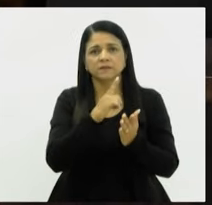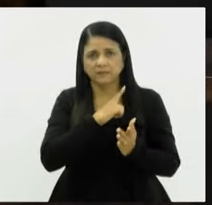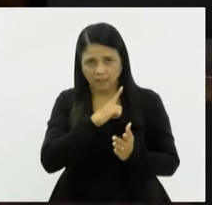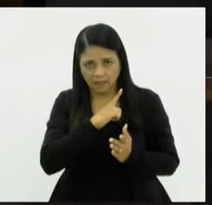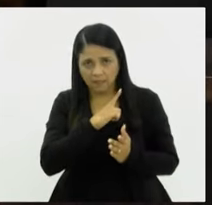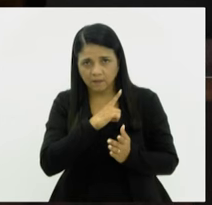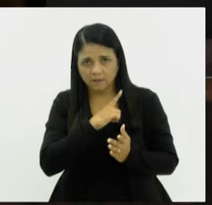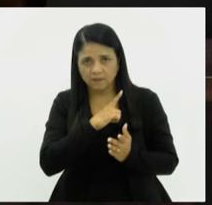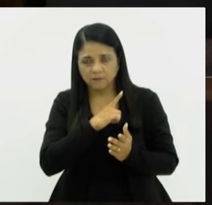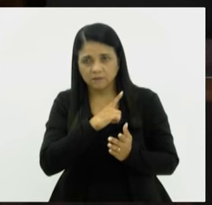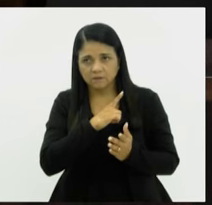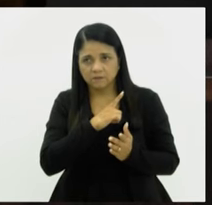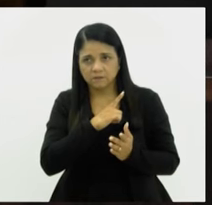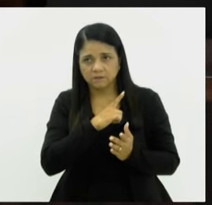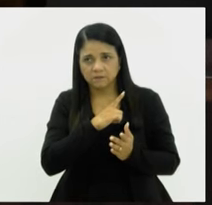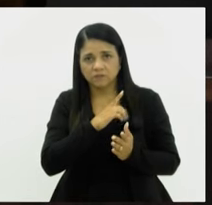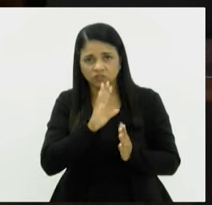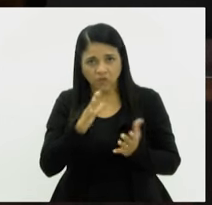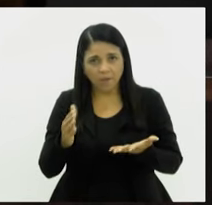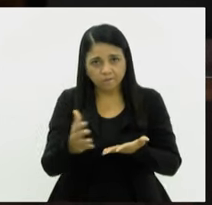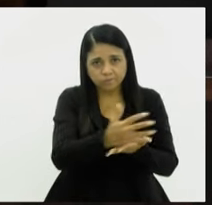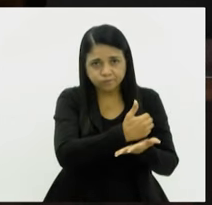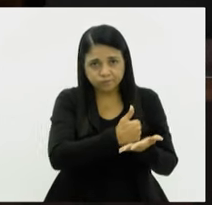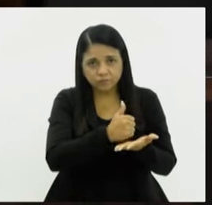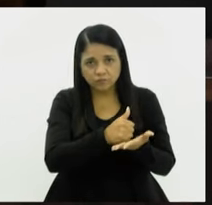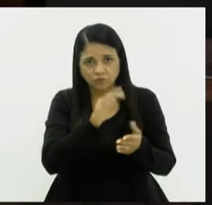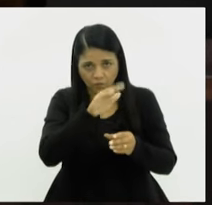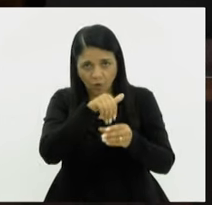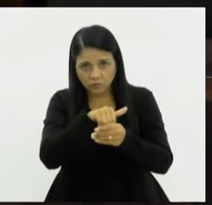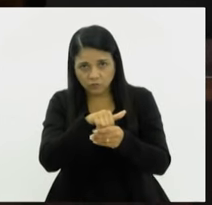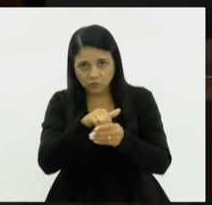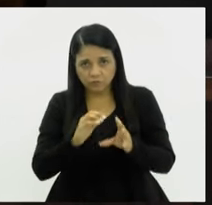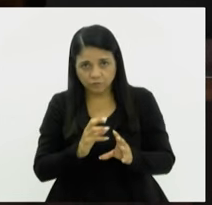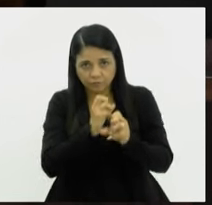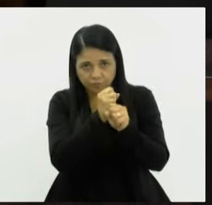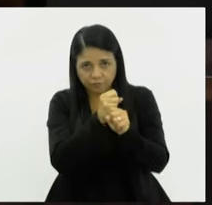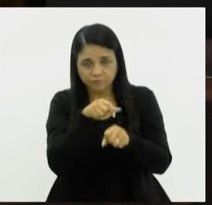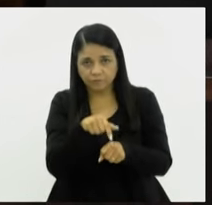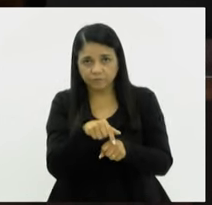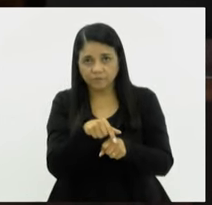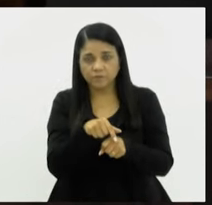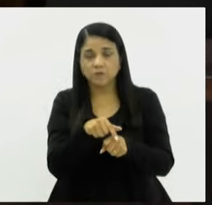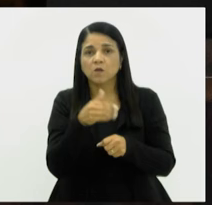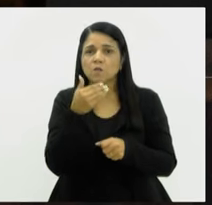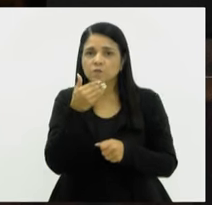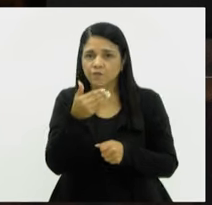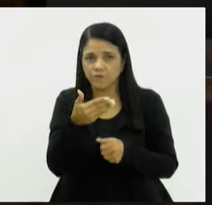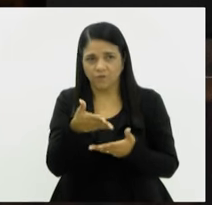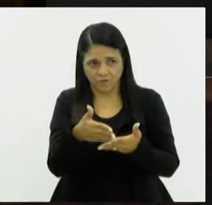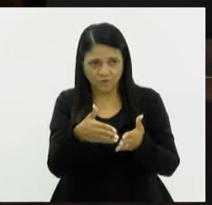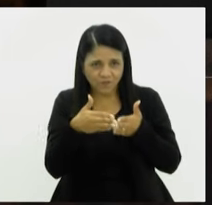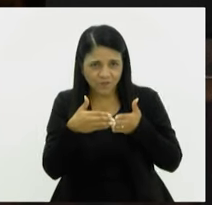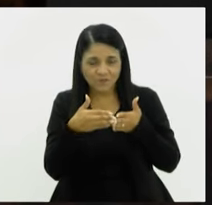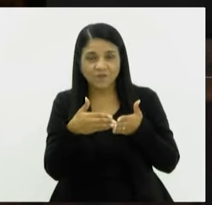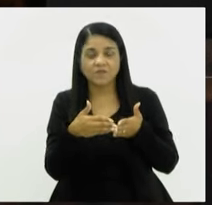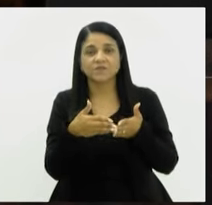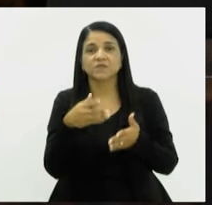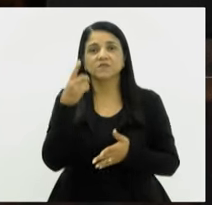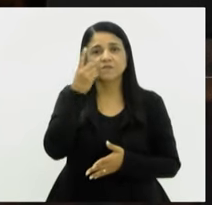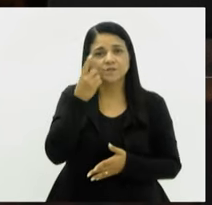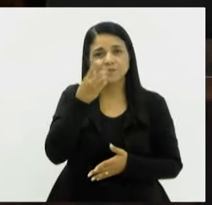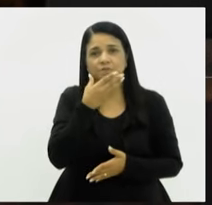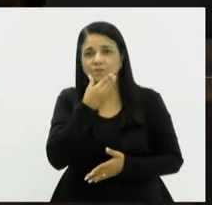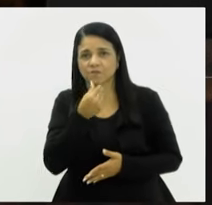para começar. Já vai processar os dados, os votos? Então, por favor, deputadas e deputados,